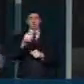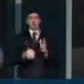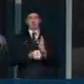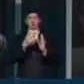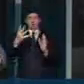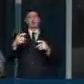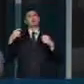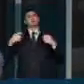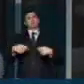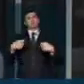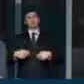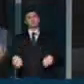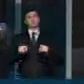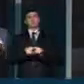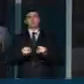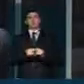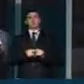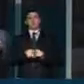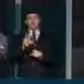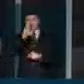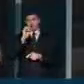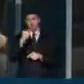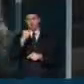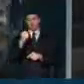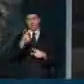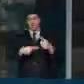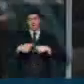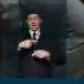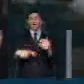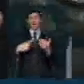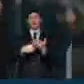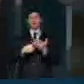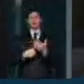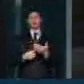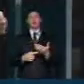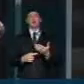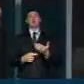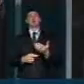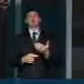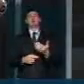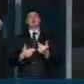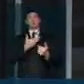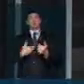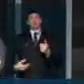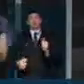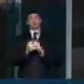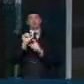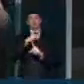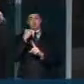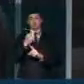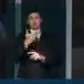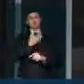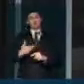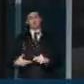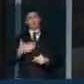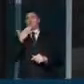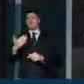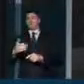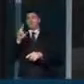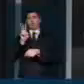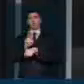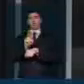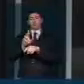É necessário uma força de articulação governamental para dialogar com a sociedade e com o governo em defesa dos